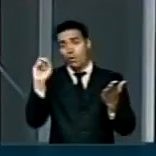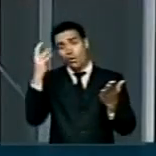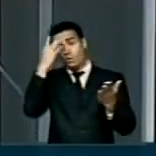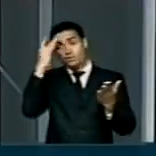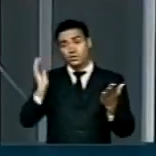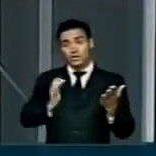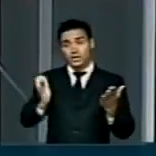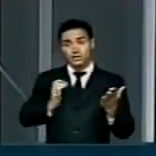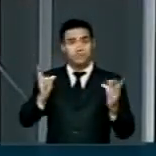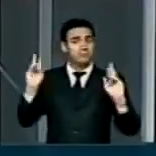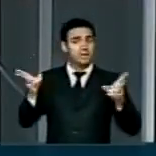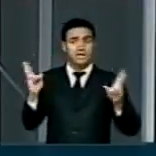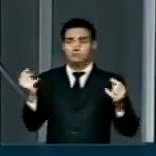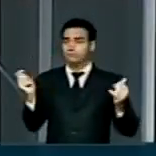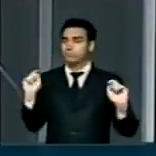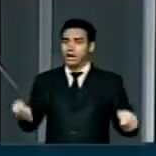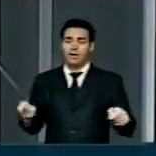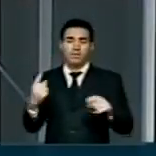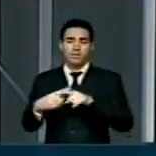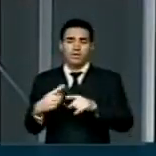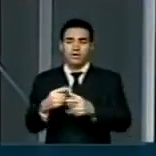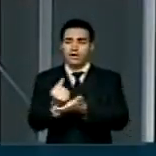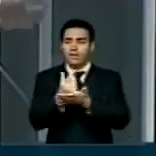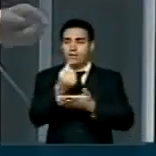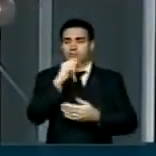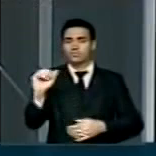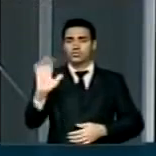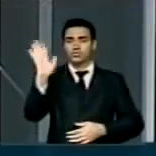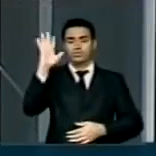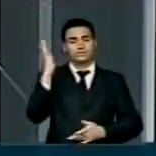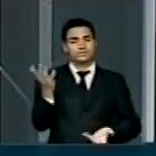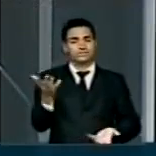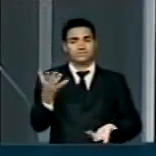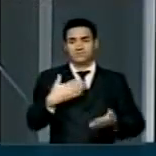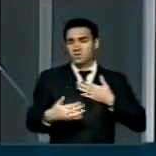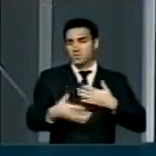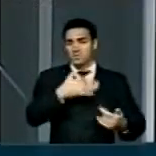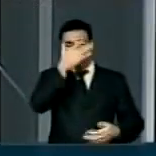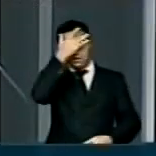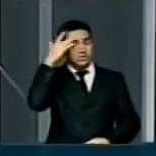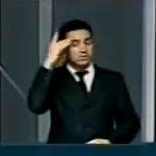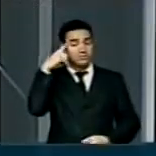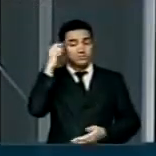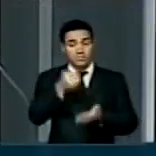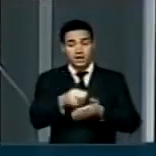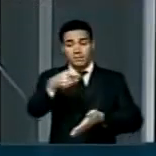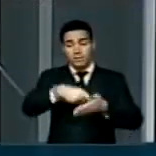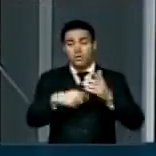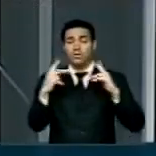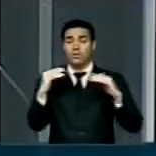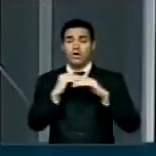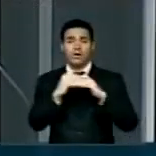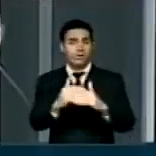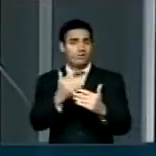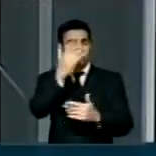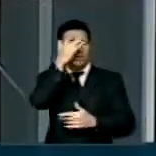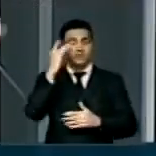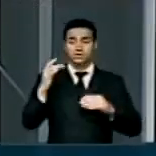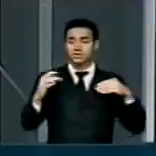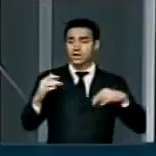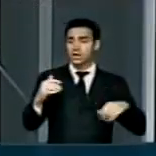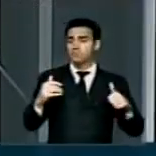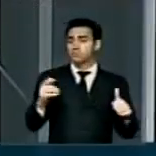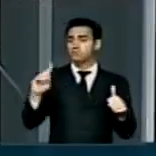valor. O assalariado, o agricultor, o empregado, seja lá quem for, a dona de casa, quem recebe salário, quem